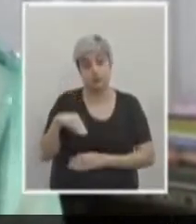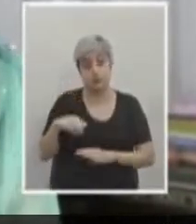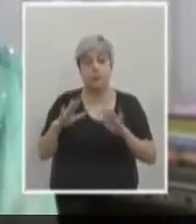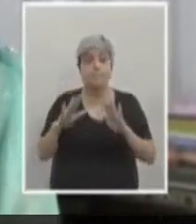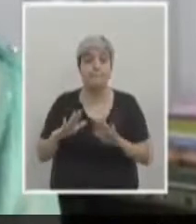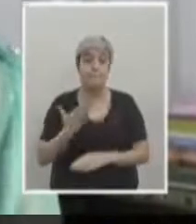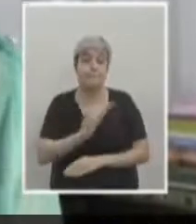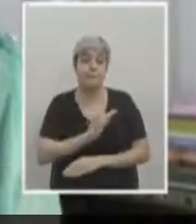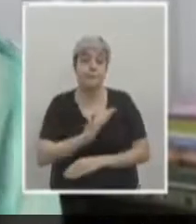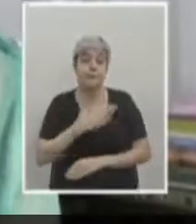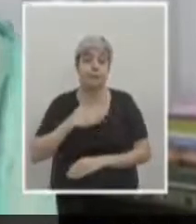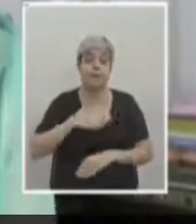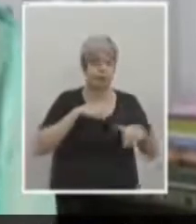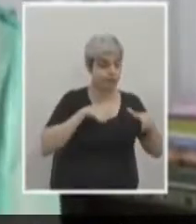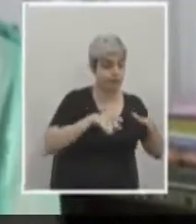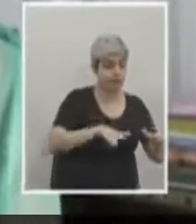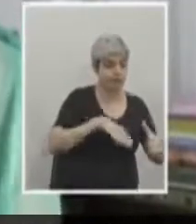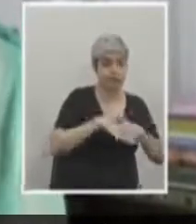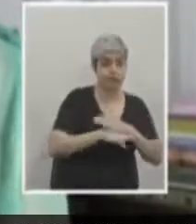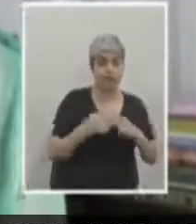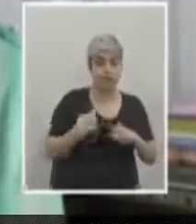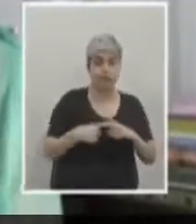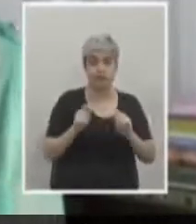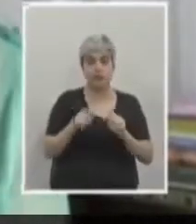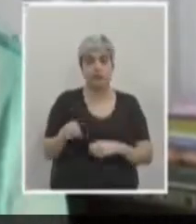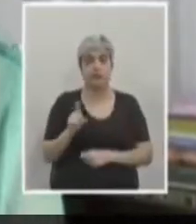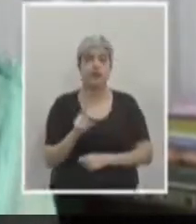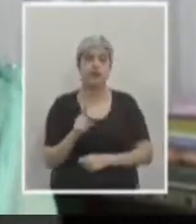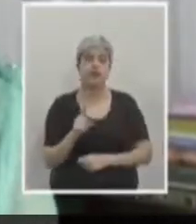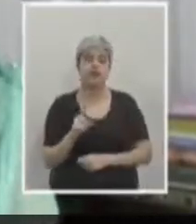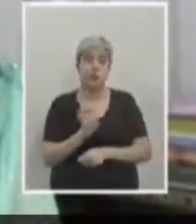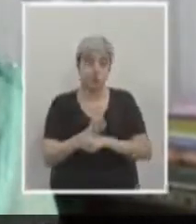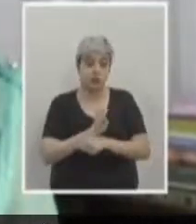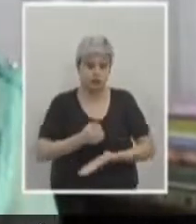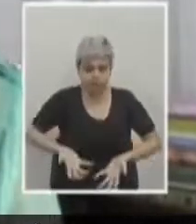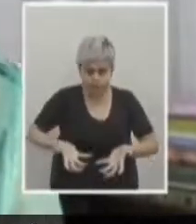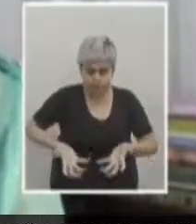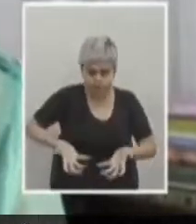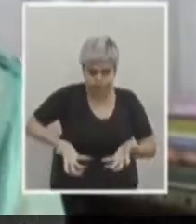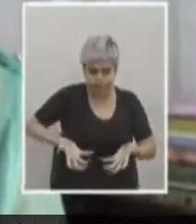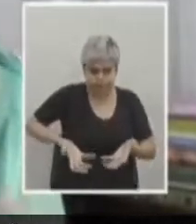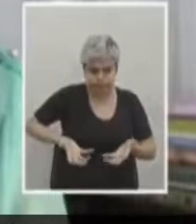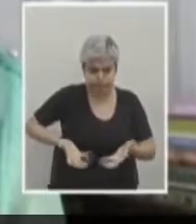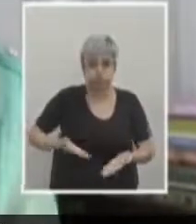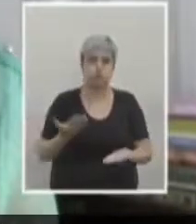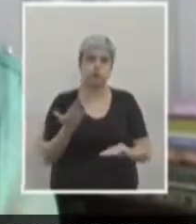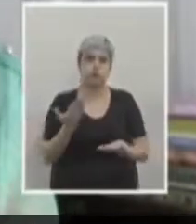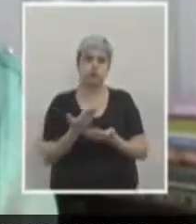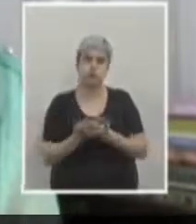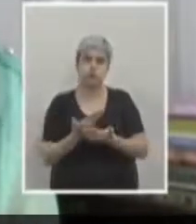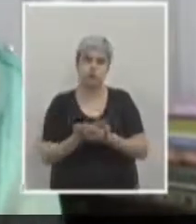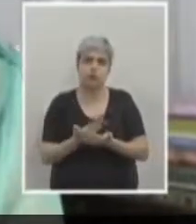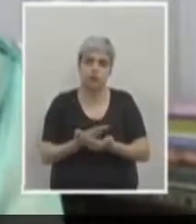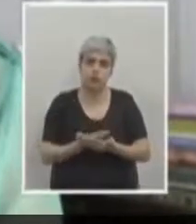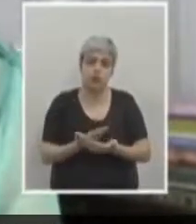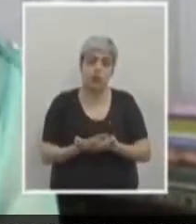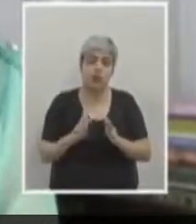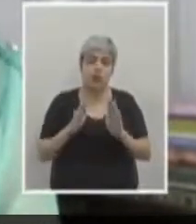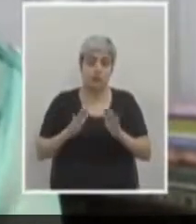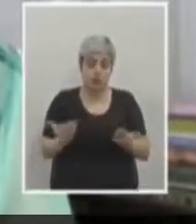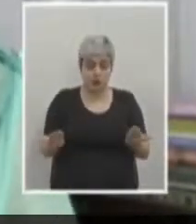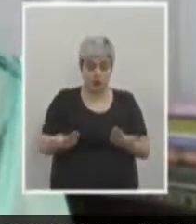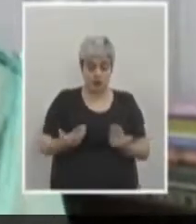diploma deles guardado na gaveta. E aí? O incentivo que o próprio Estado deu, Elaine, você entende? Não, um próprio incentivo assim, dado pelo Estado de Minas